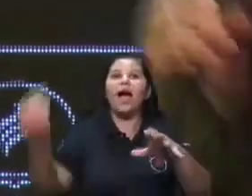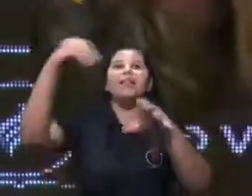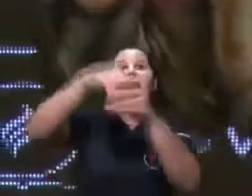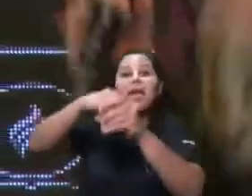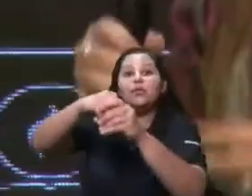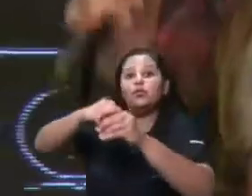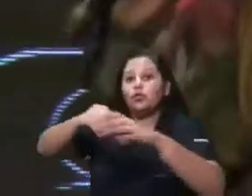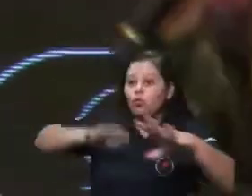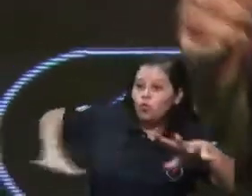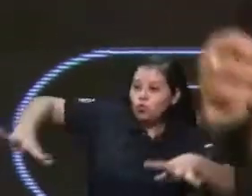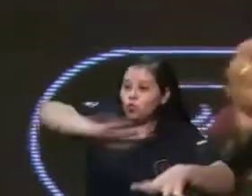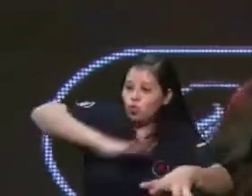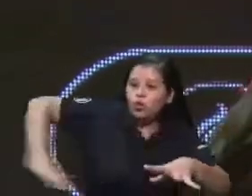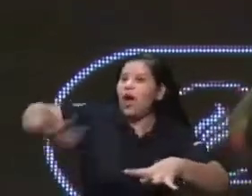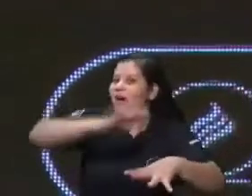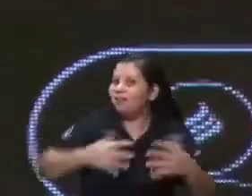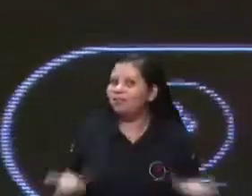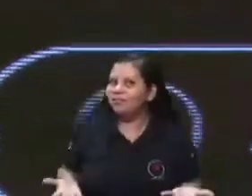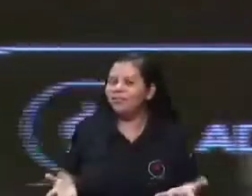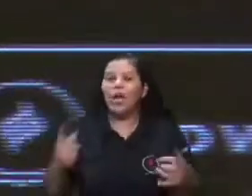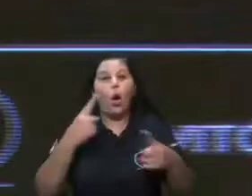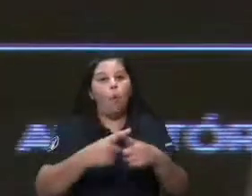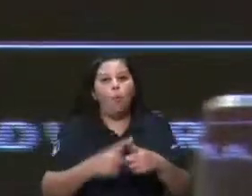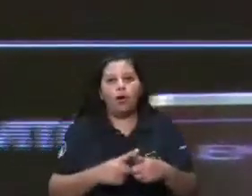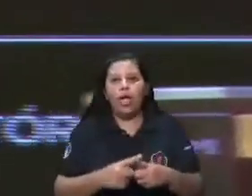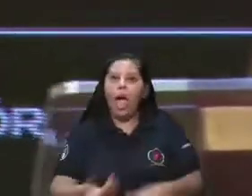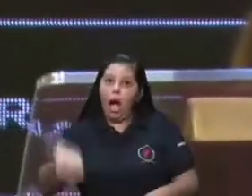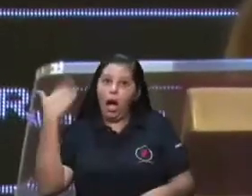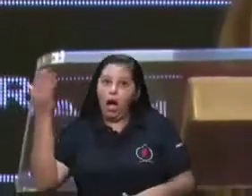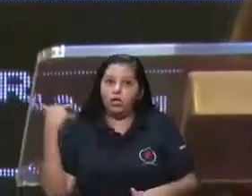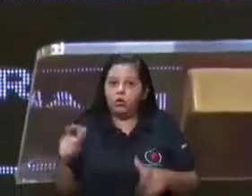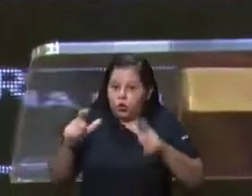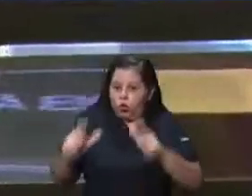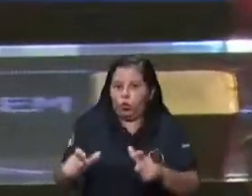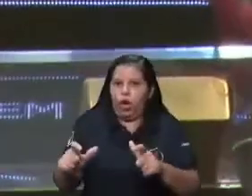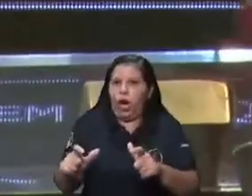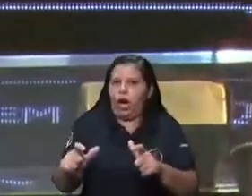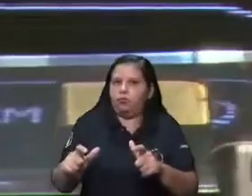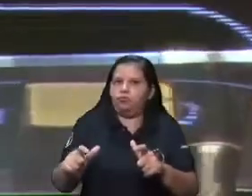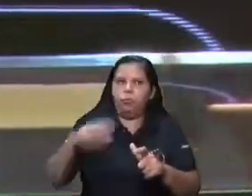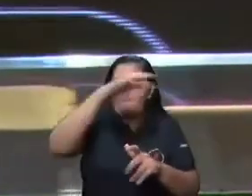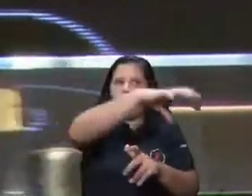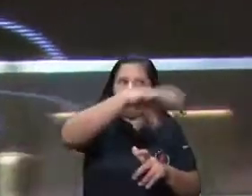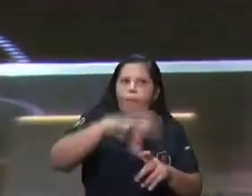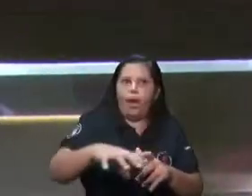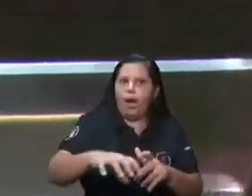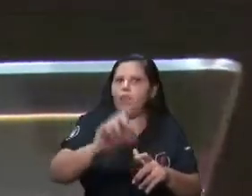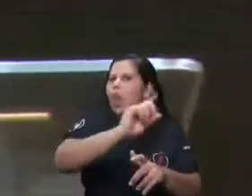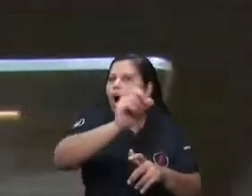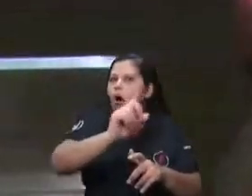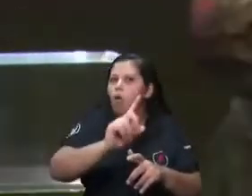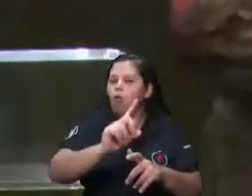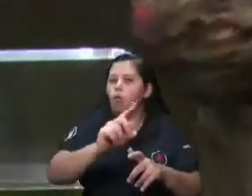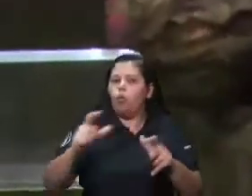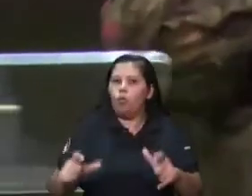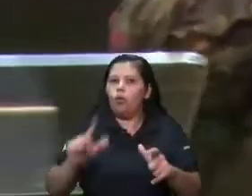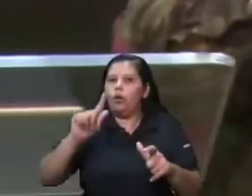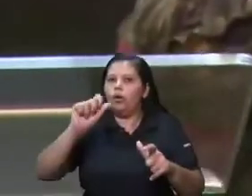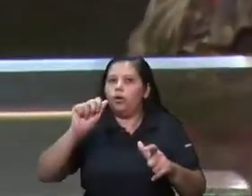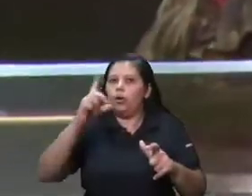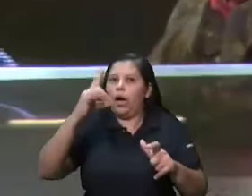Porque o território que não era território, agora é. Porque Gade puxou para